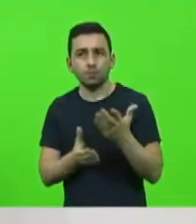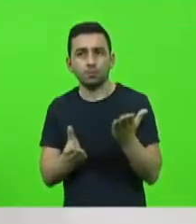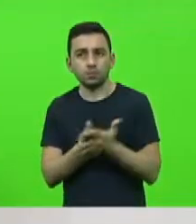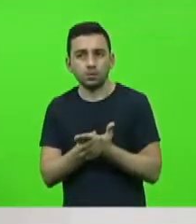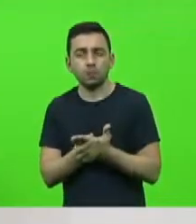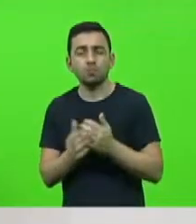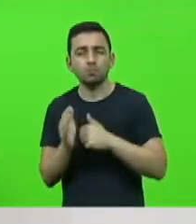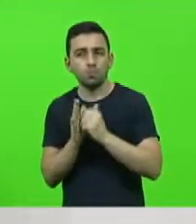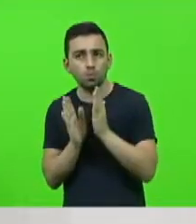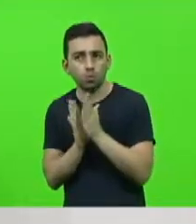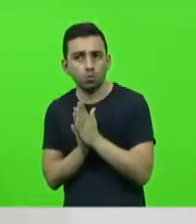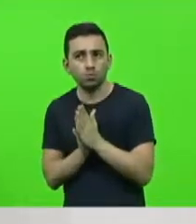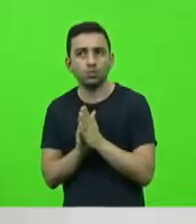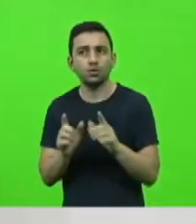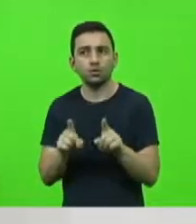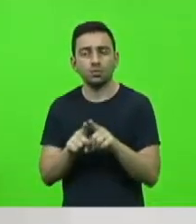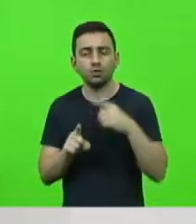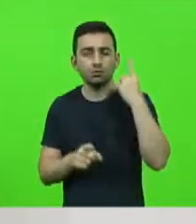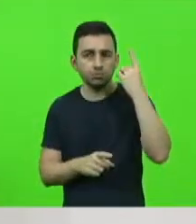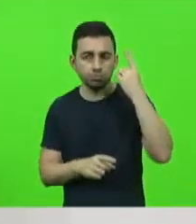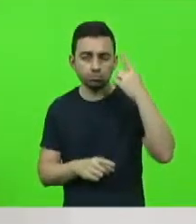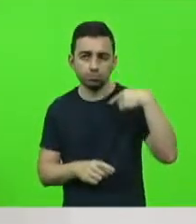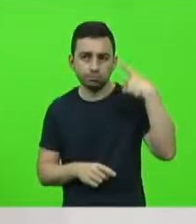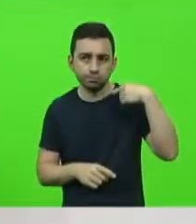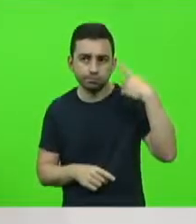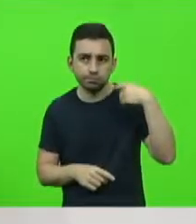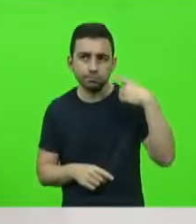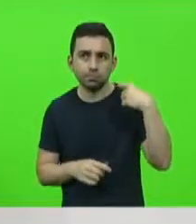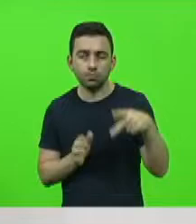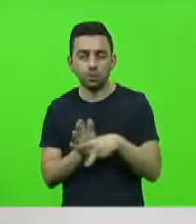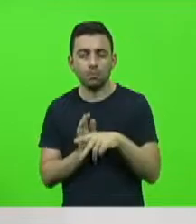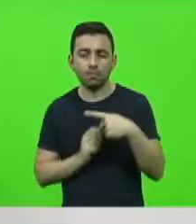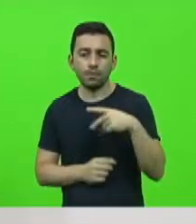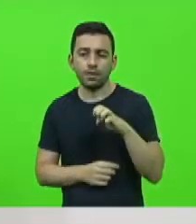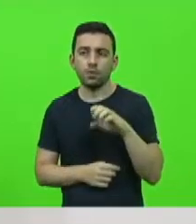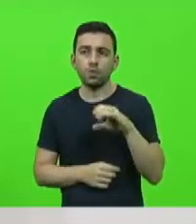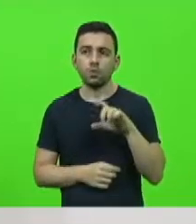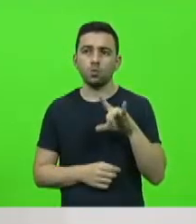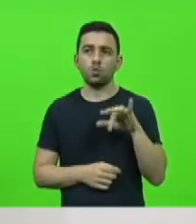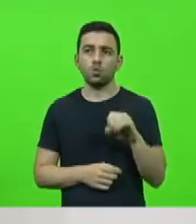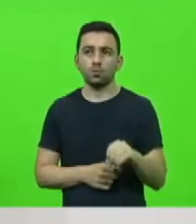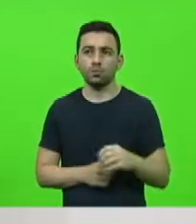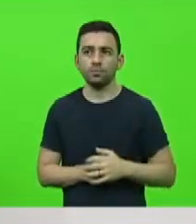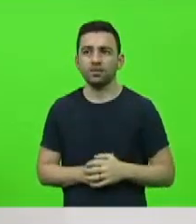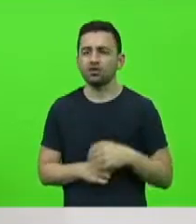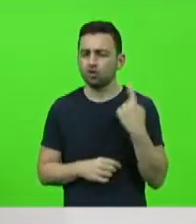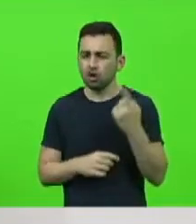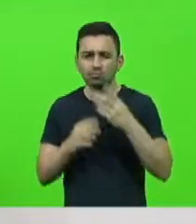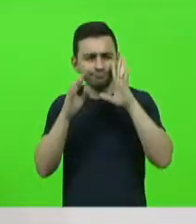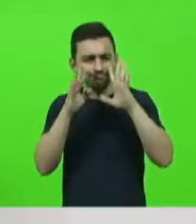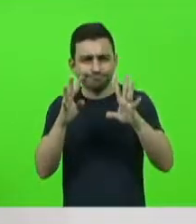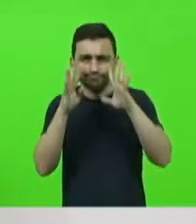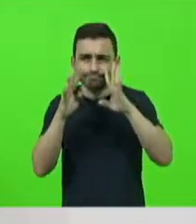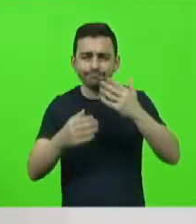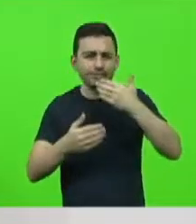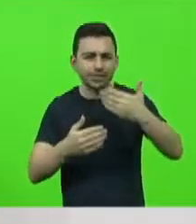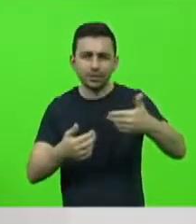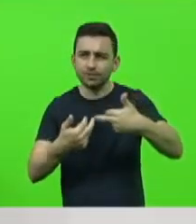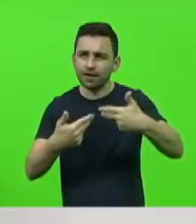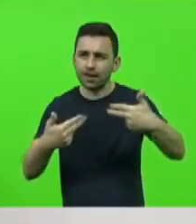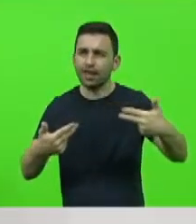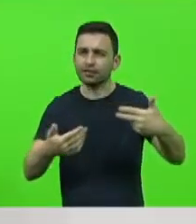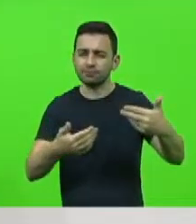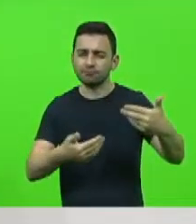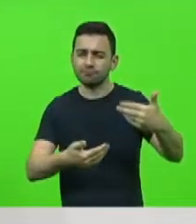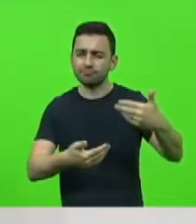penal e honorários advogatícios utilizando o pecúlio. Ouvimos, senhor presidente, as demandas, necessidades, sugestões